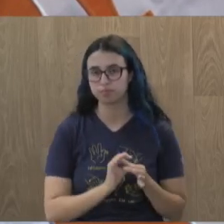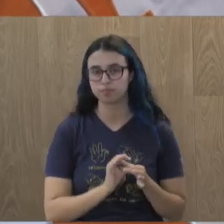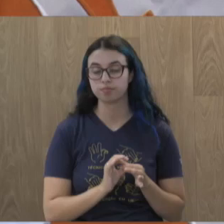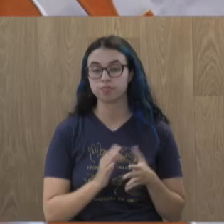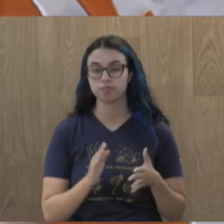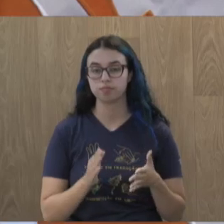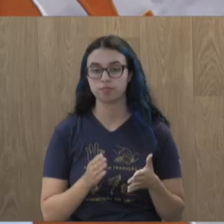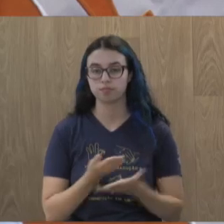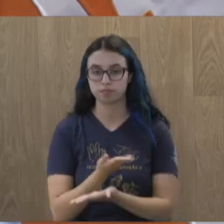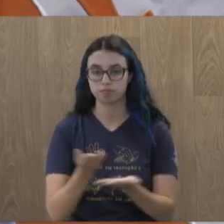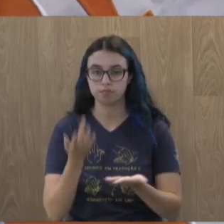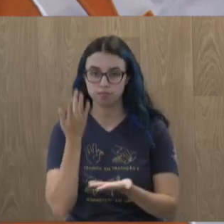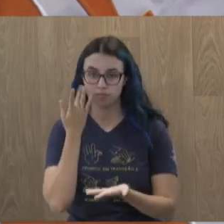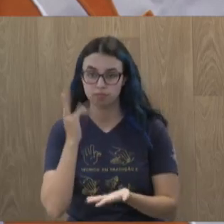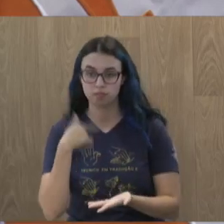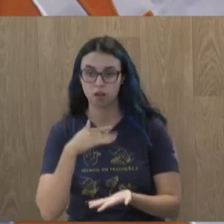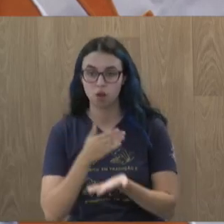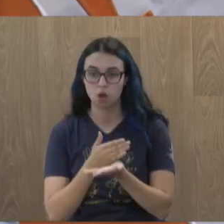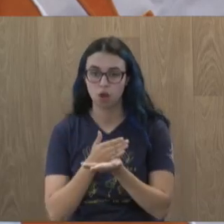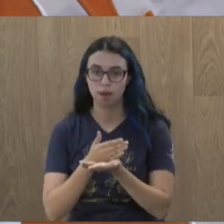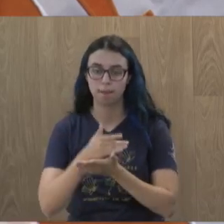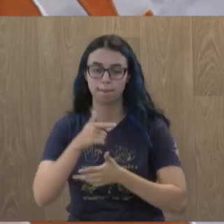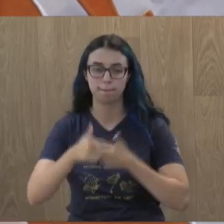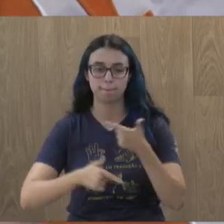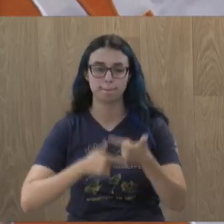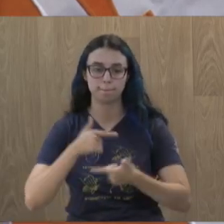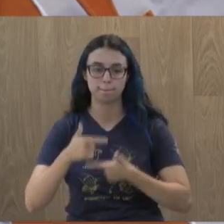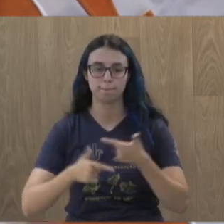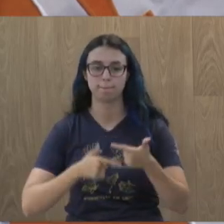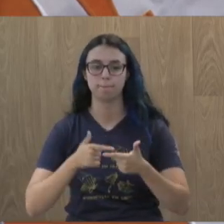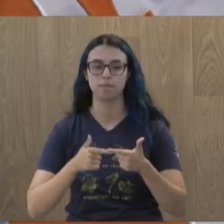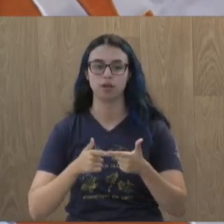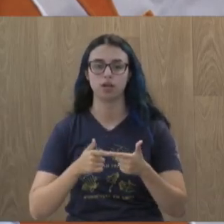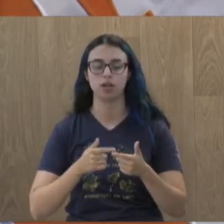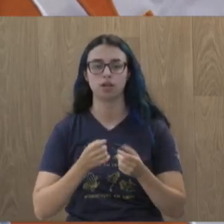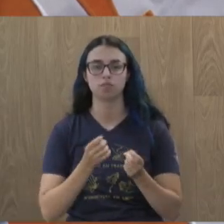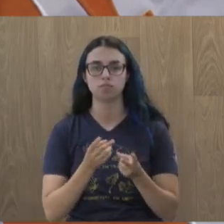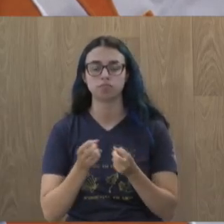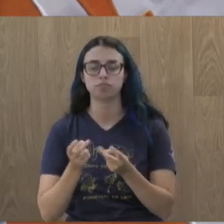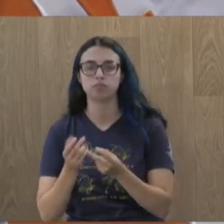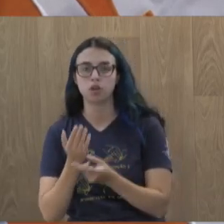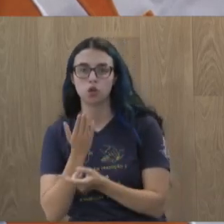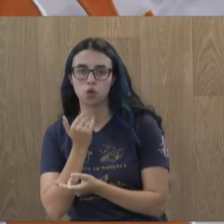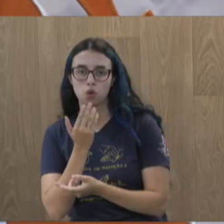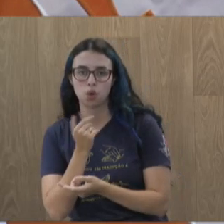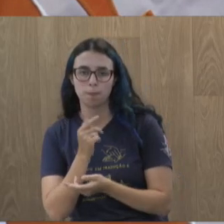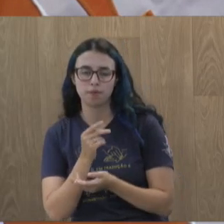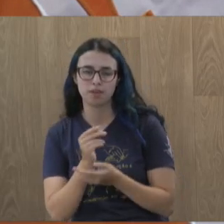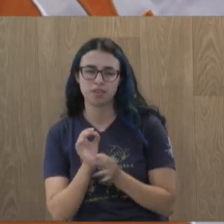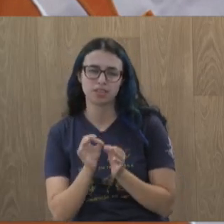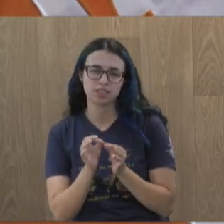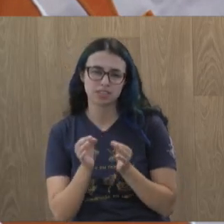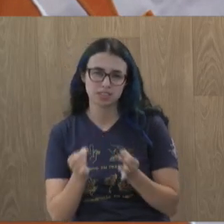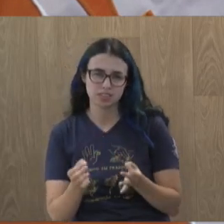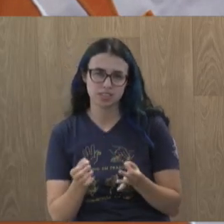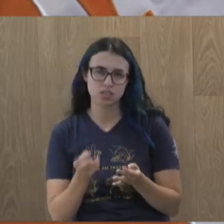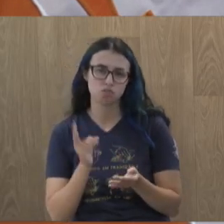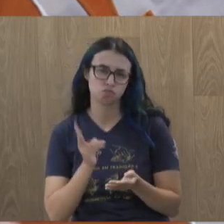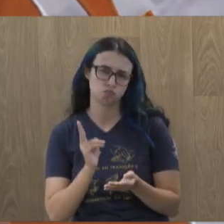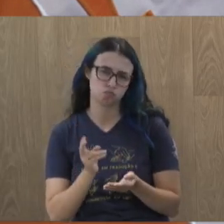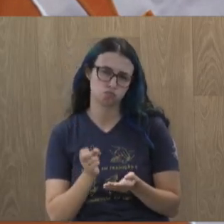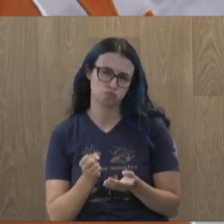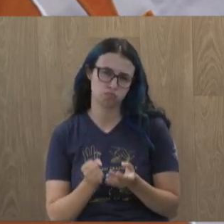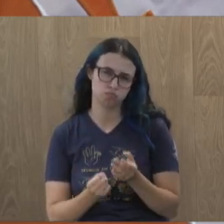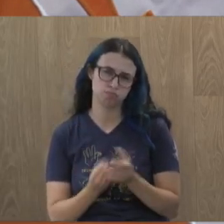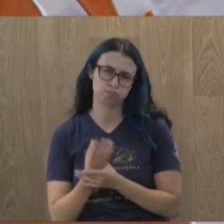eu vim do ramo de sanduíche, né, de uma lanchonete simples ali na 7 de setembro. Ainda continuo fazendo